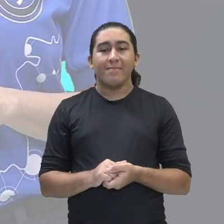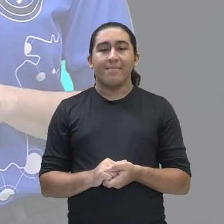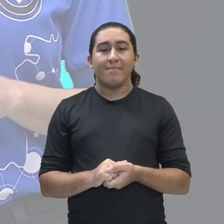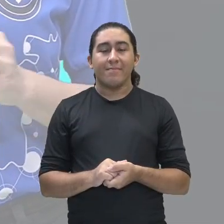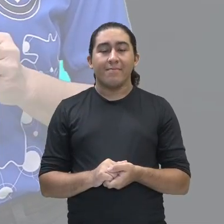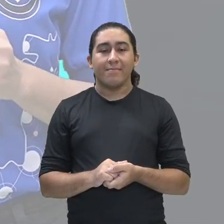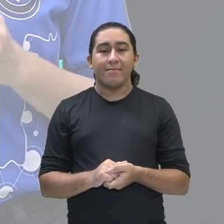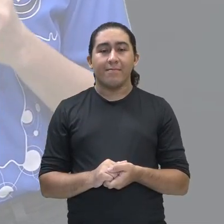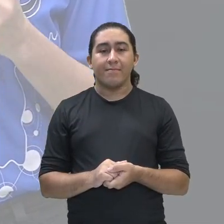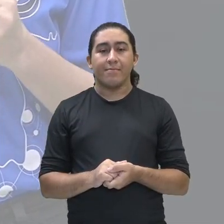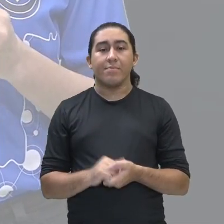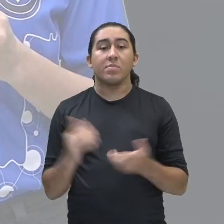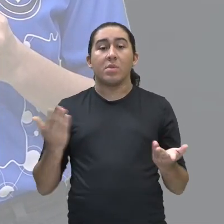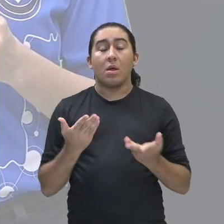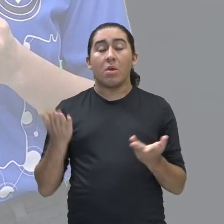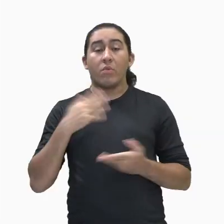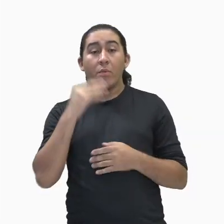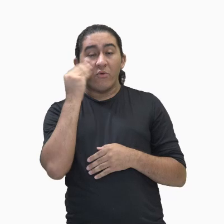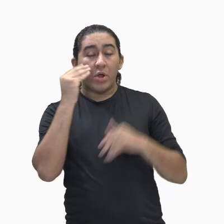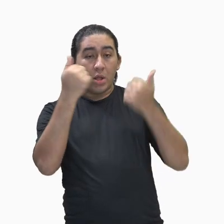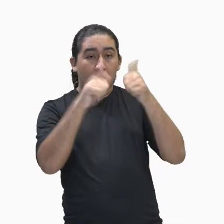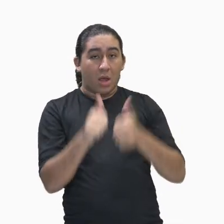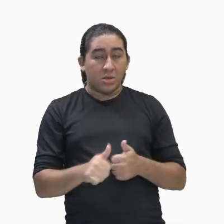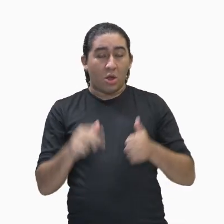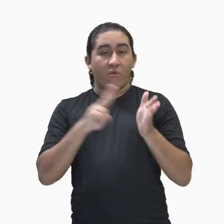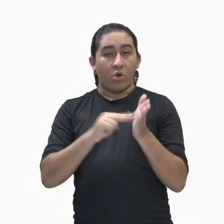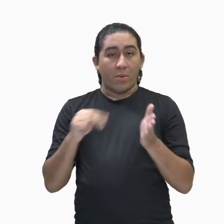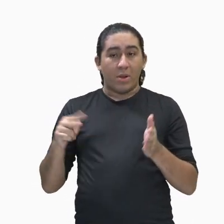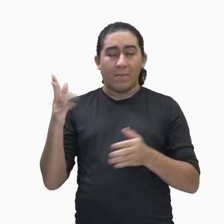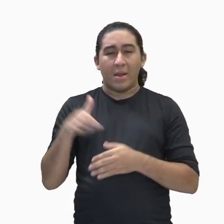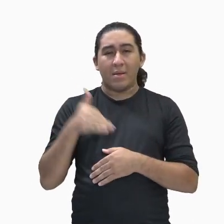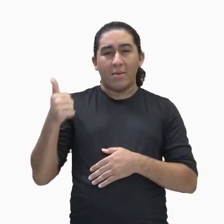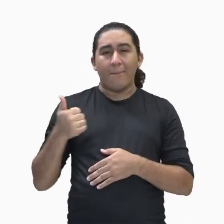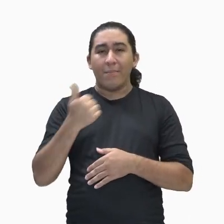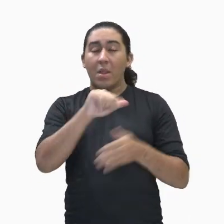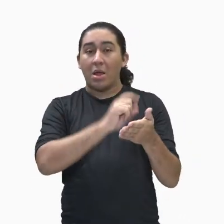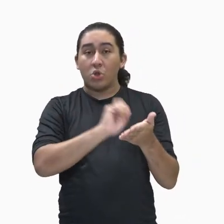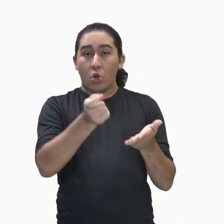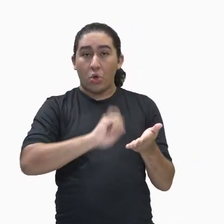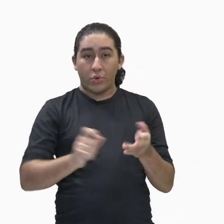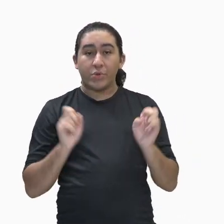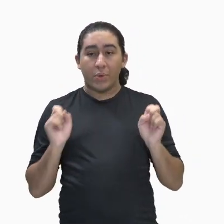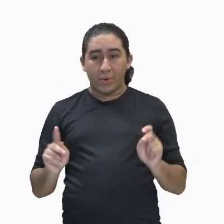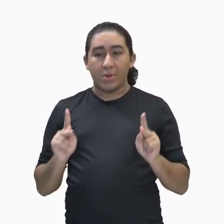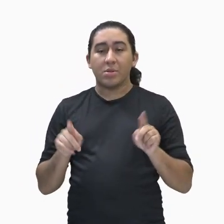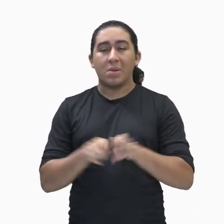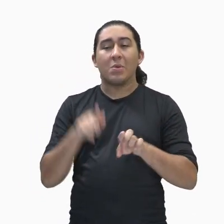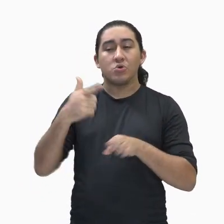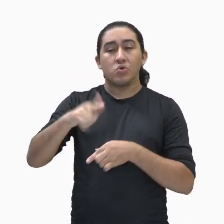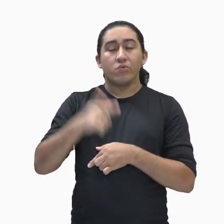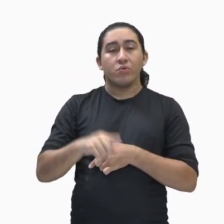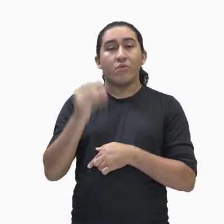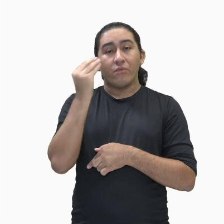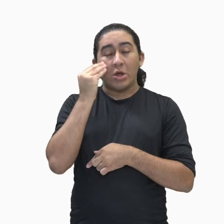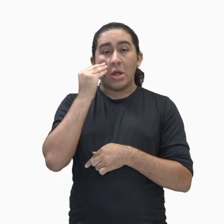aí, ó, uncle, aunt, nephew, né, o som de F é esse